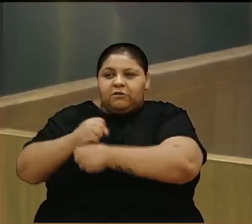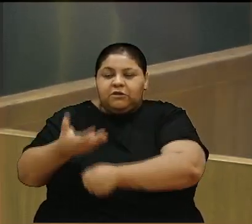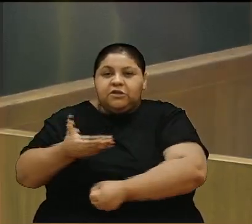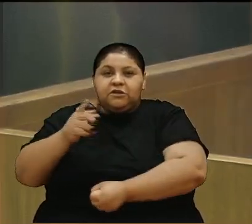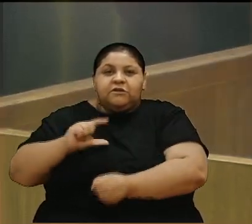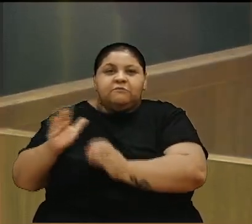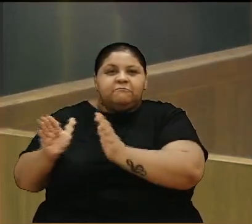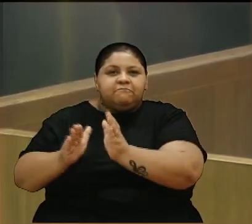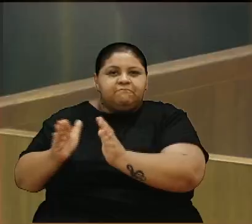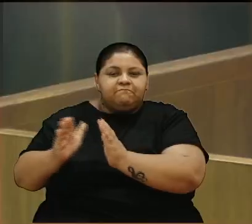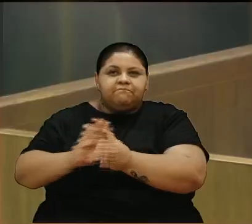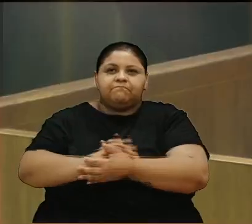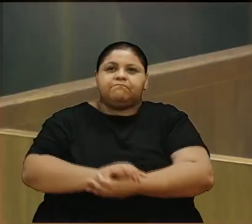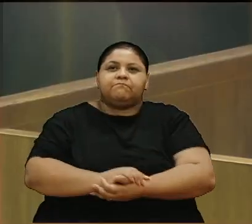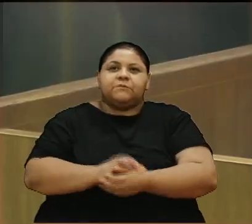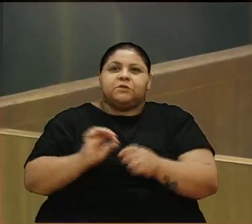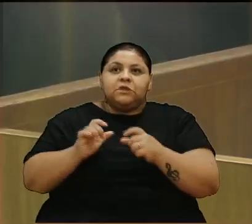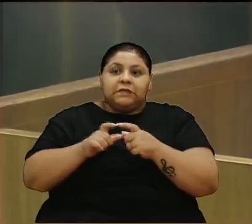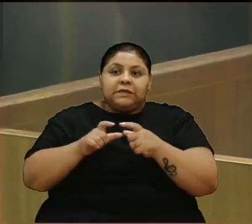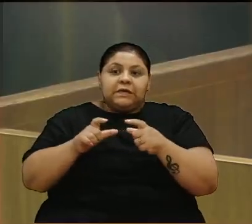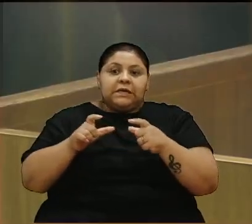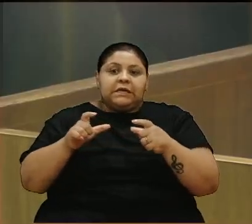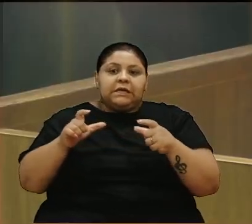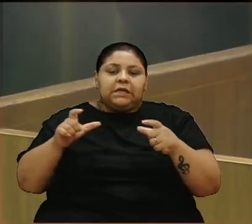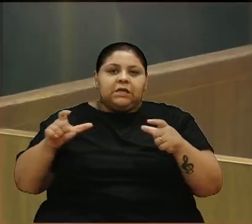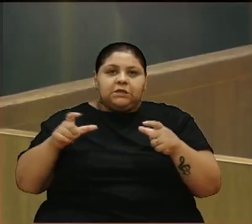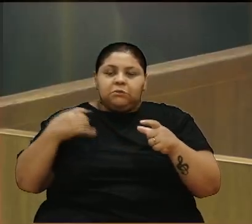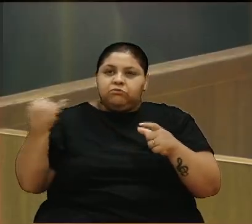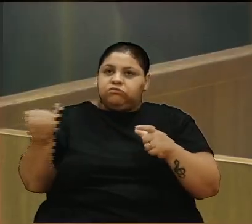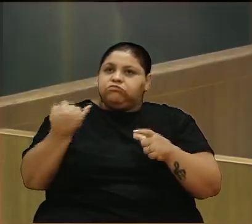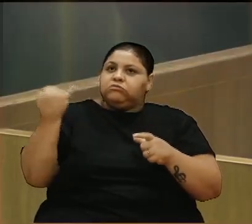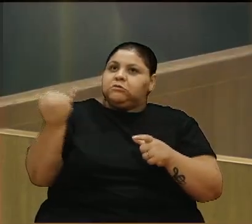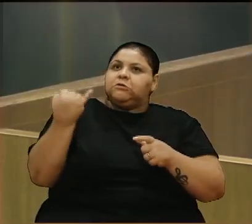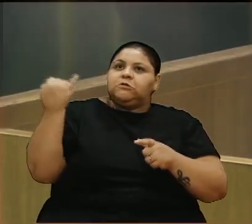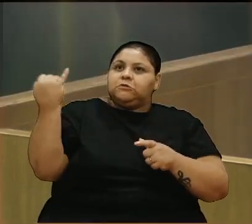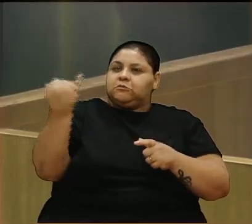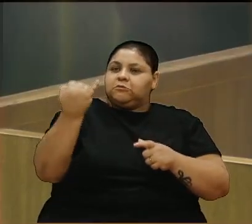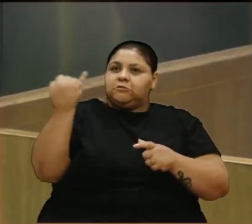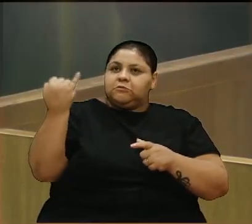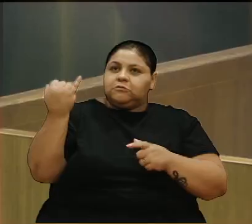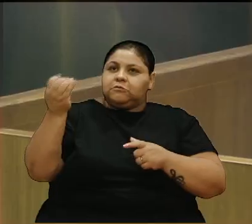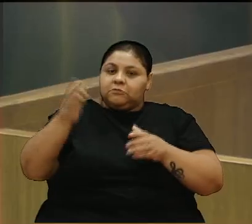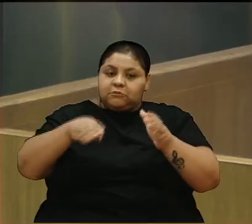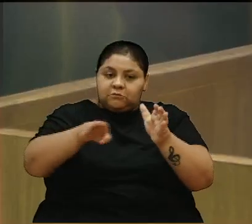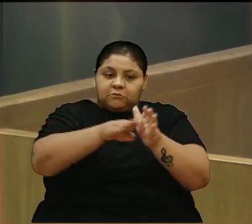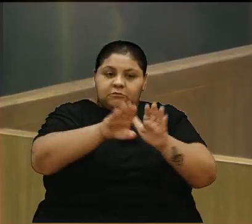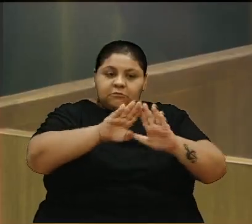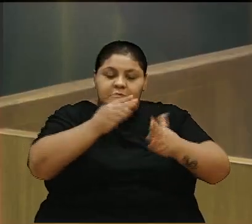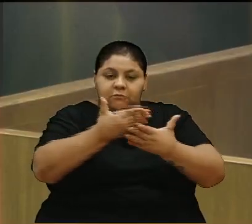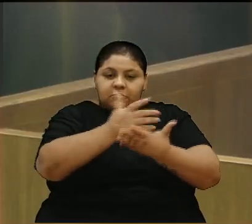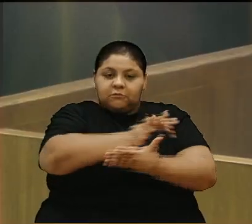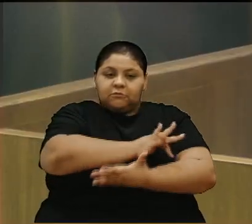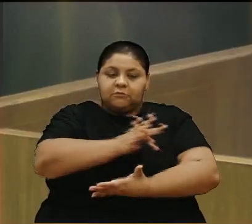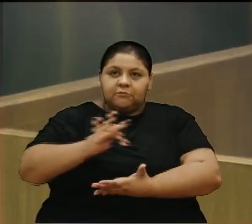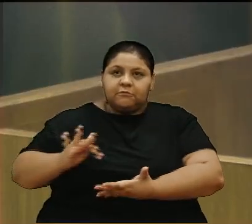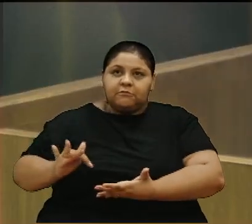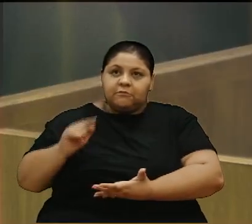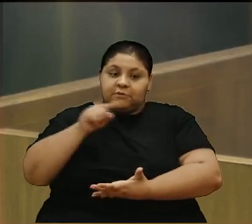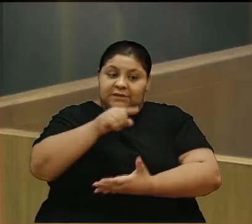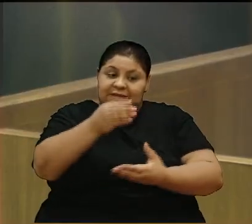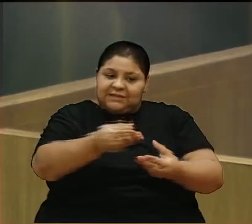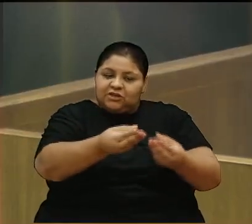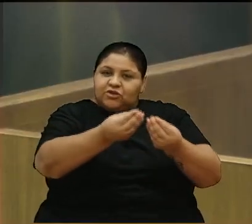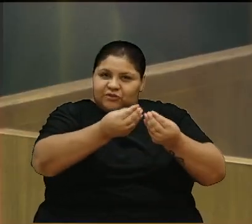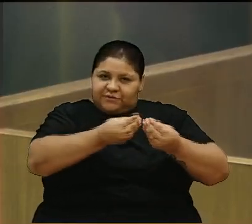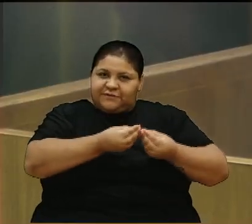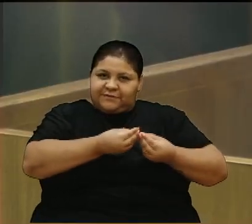acesso. Cresceu de uma maneira importante, chegou às escolas de Farroupilha a partir dessas doações,